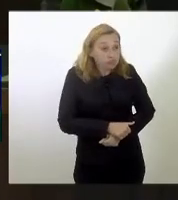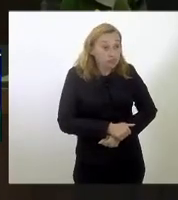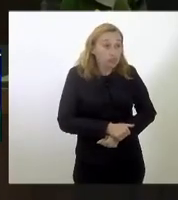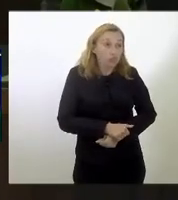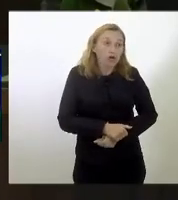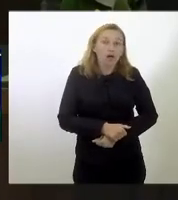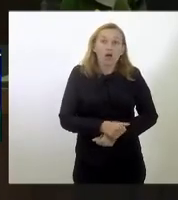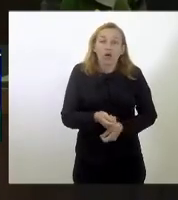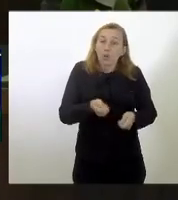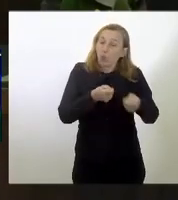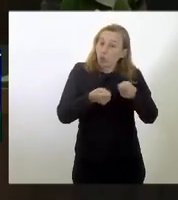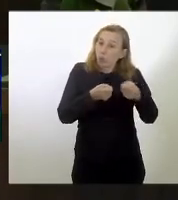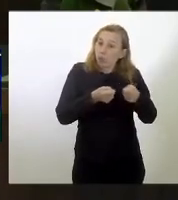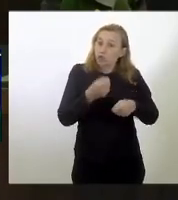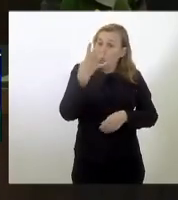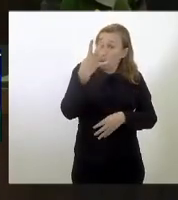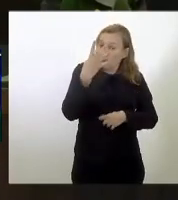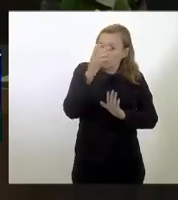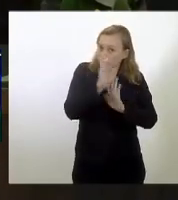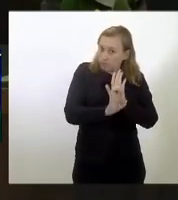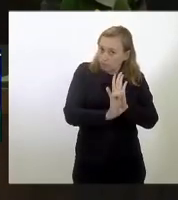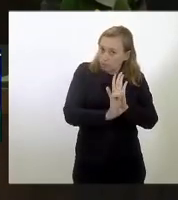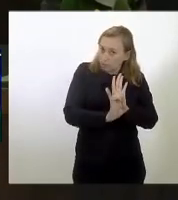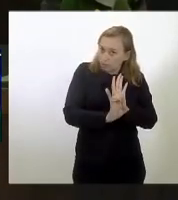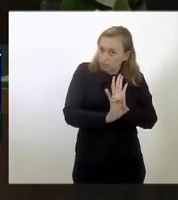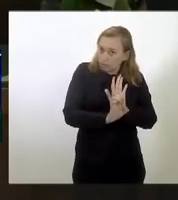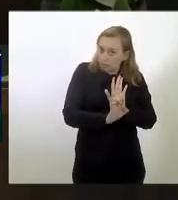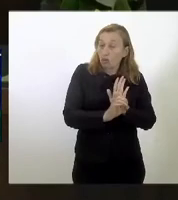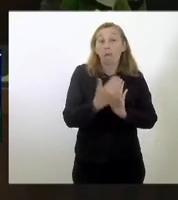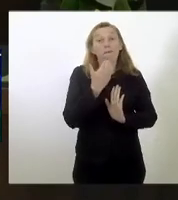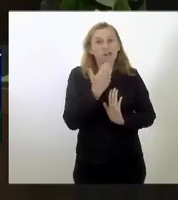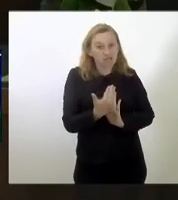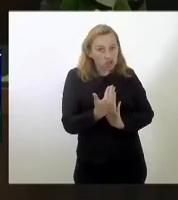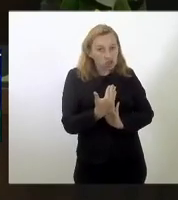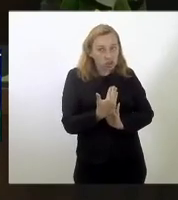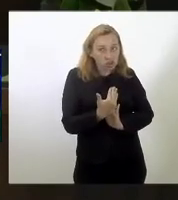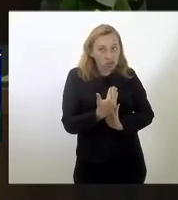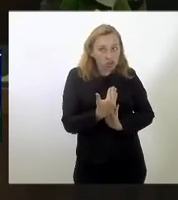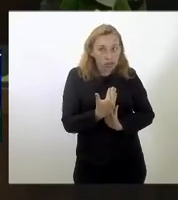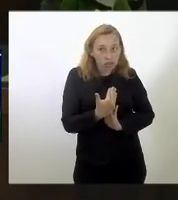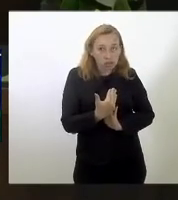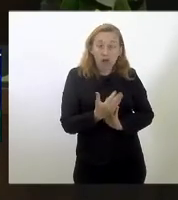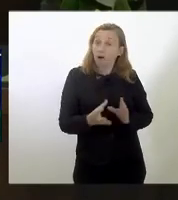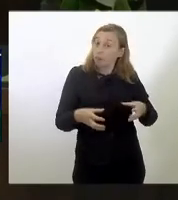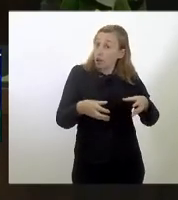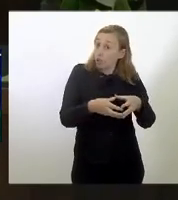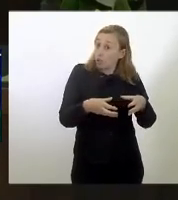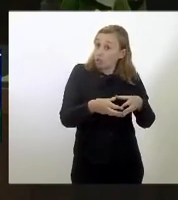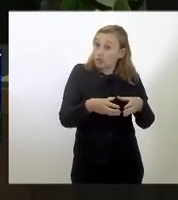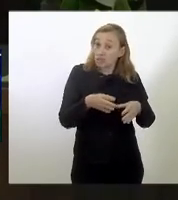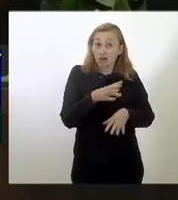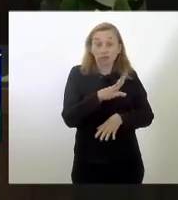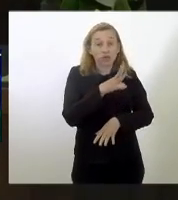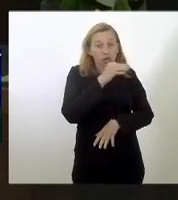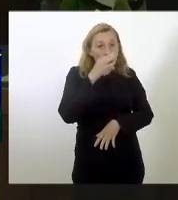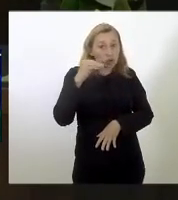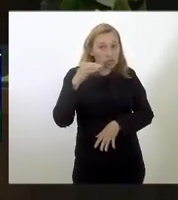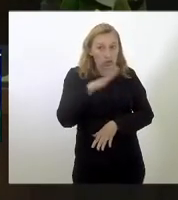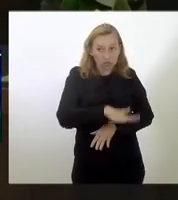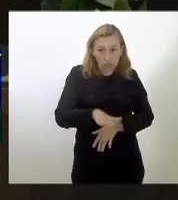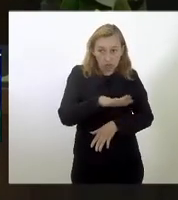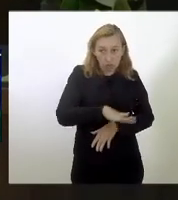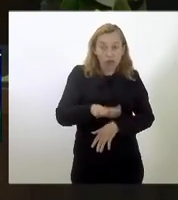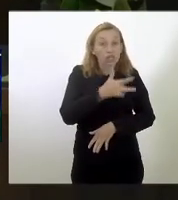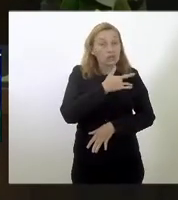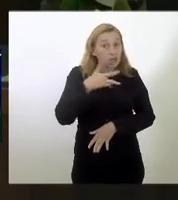Pelo controle aqui, nós temos 4 emendas. Vou pedir para a Comissão da Crise Adolescente, a Comissão